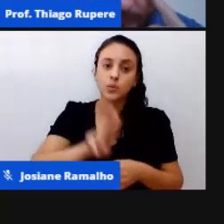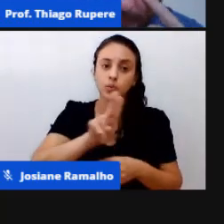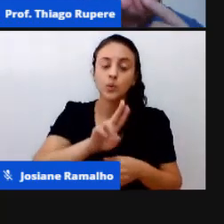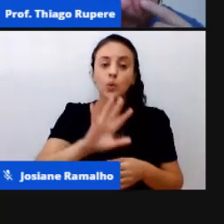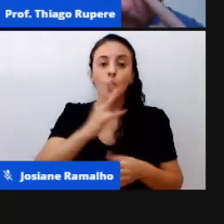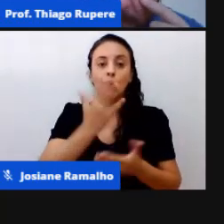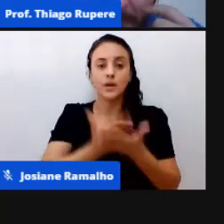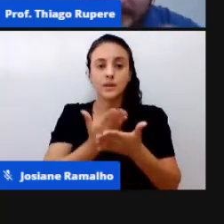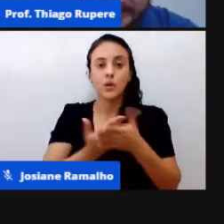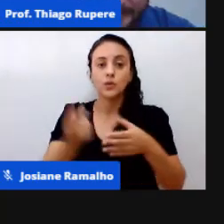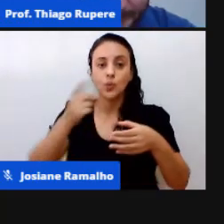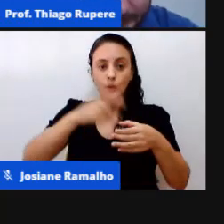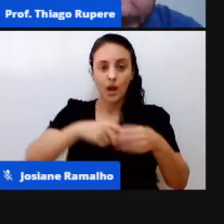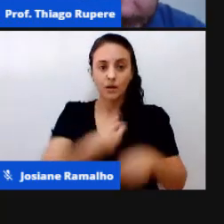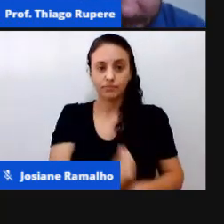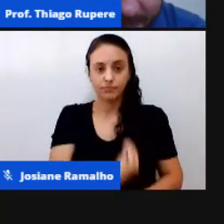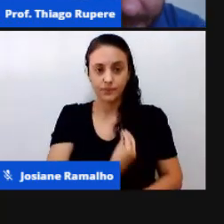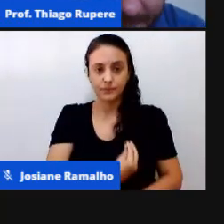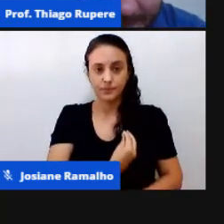Podemos continuar.